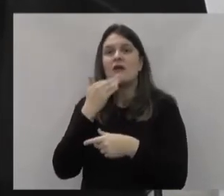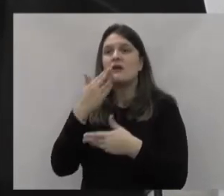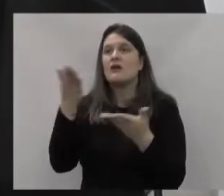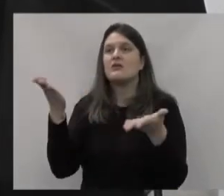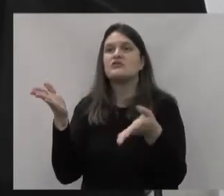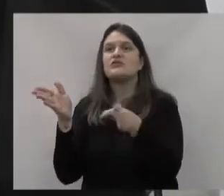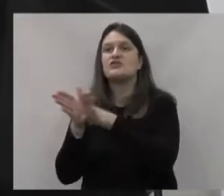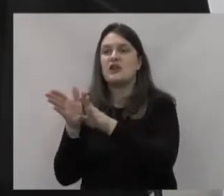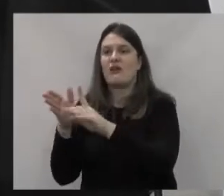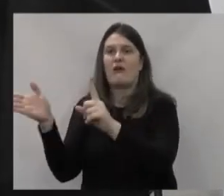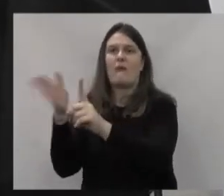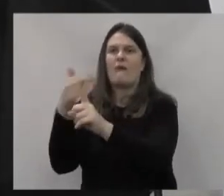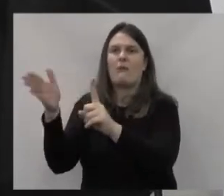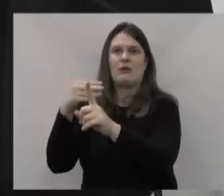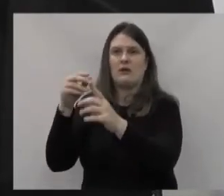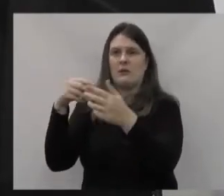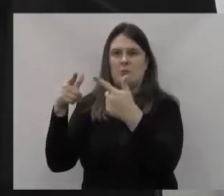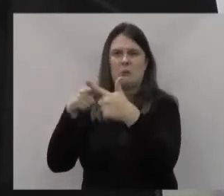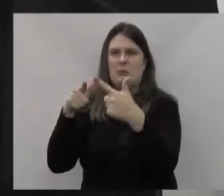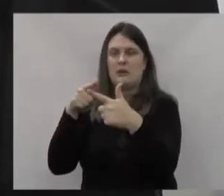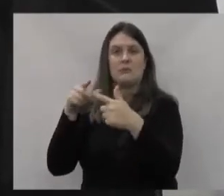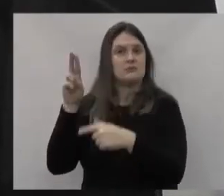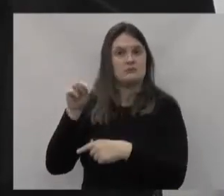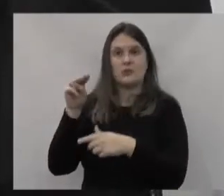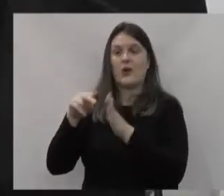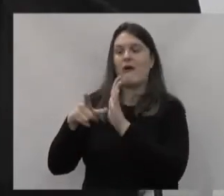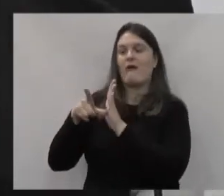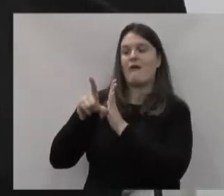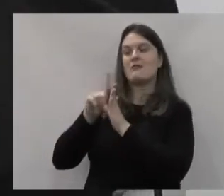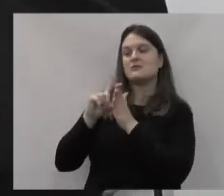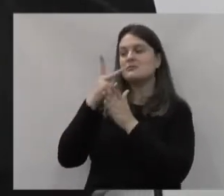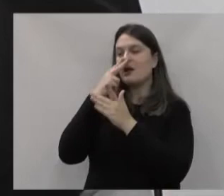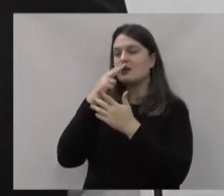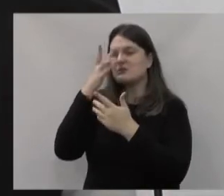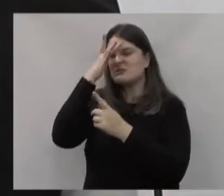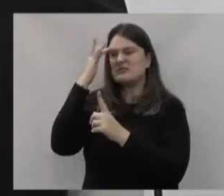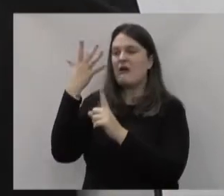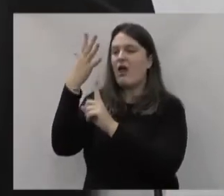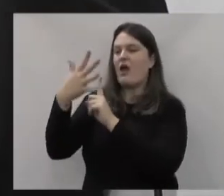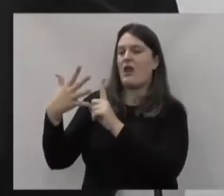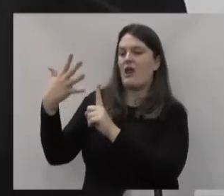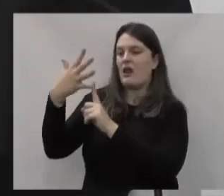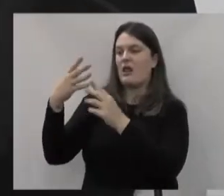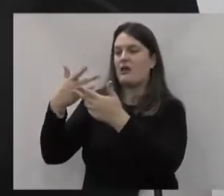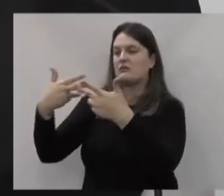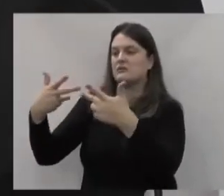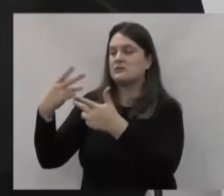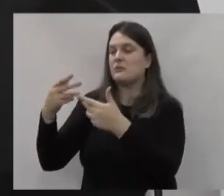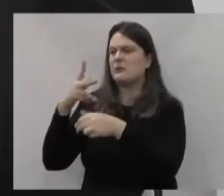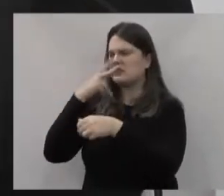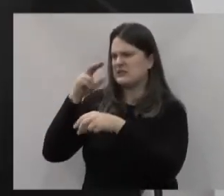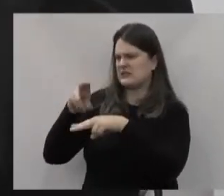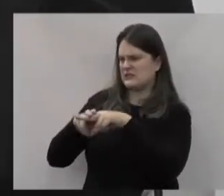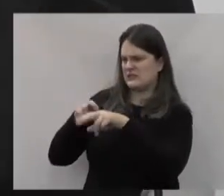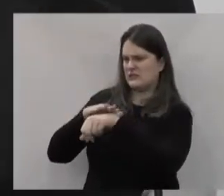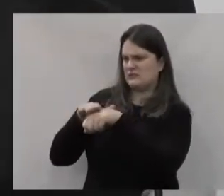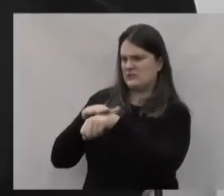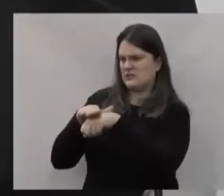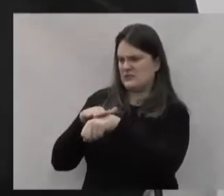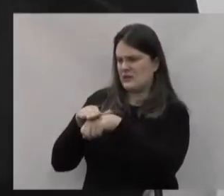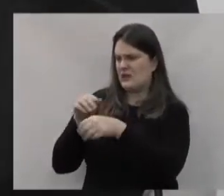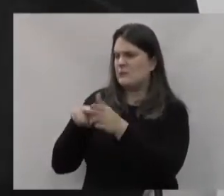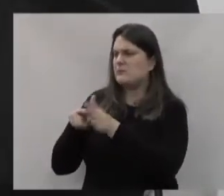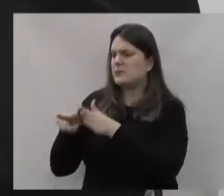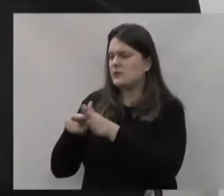já chega batendo. Isso pode ter certeza. É muito interessante quando você senta na delegacia e conversa com uma vítima que foi